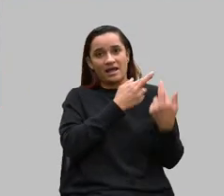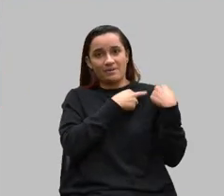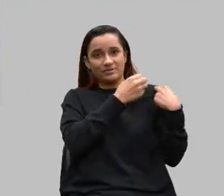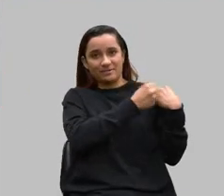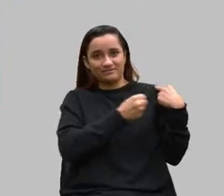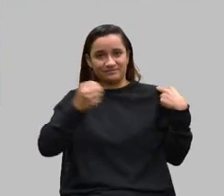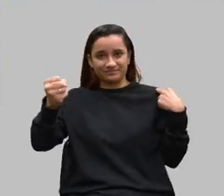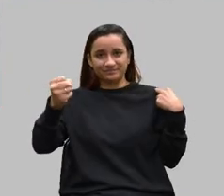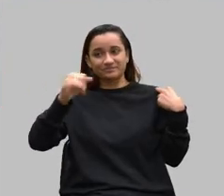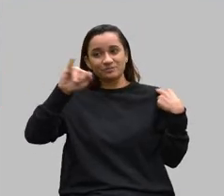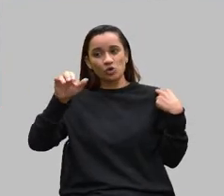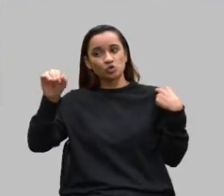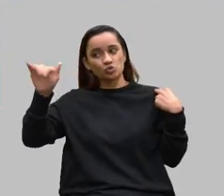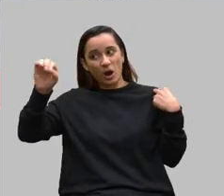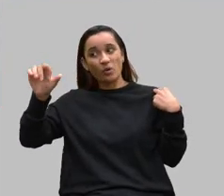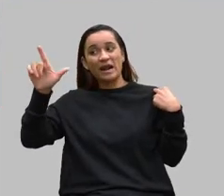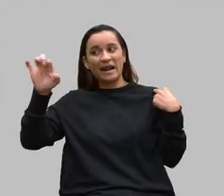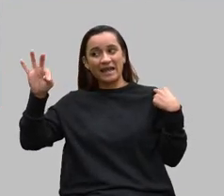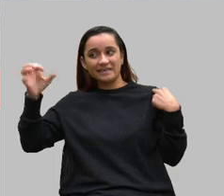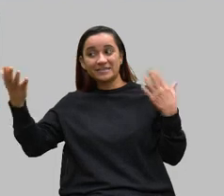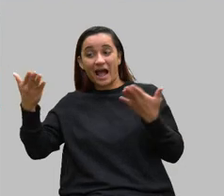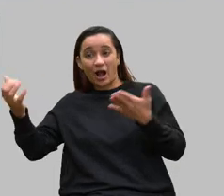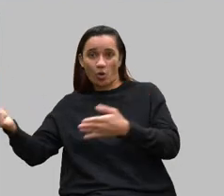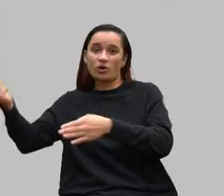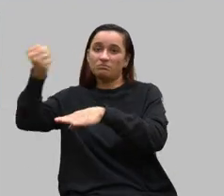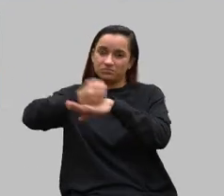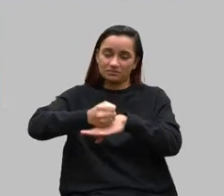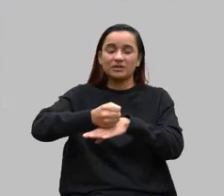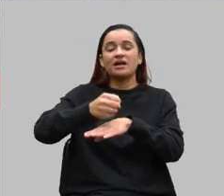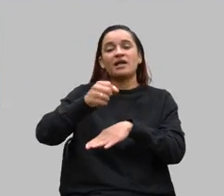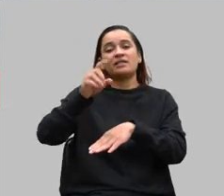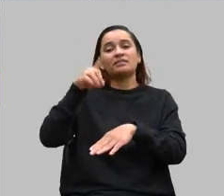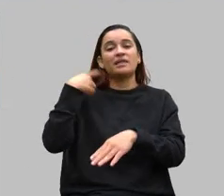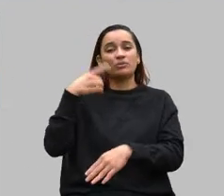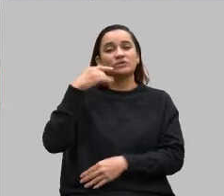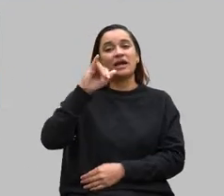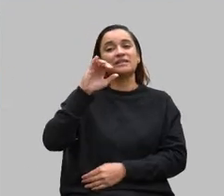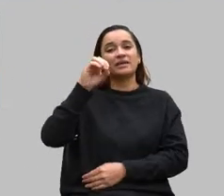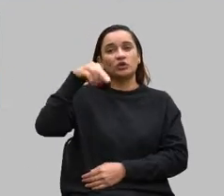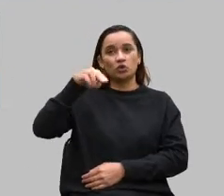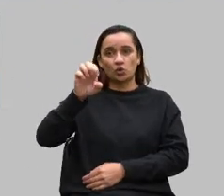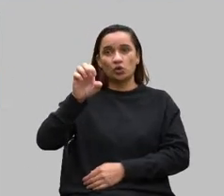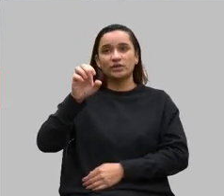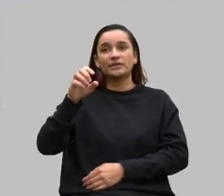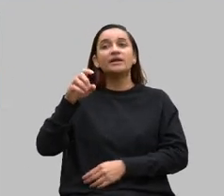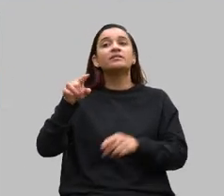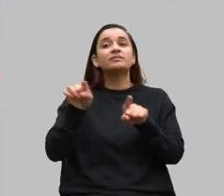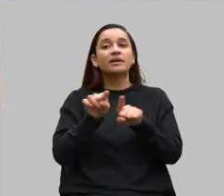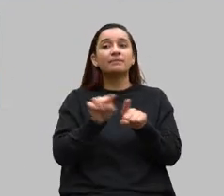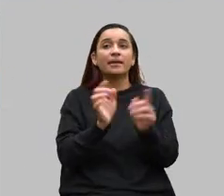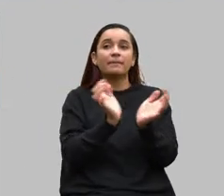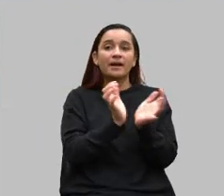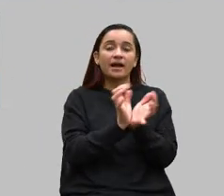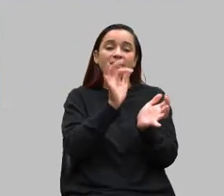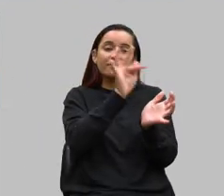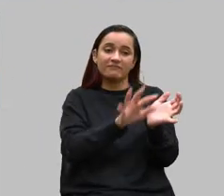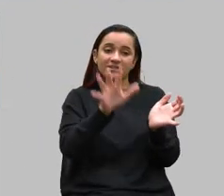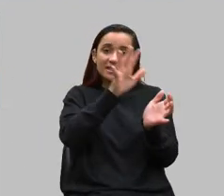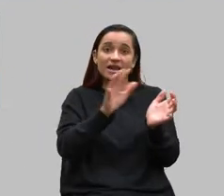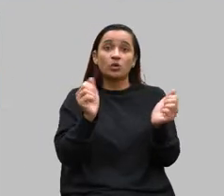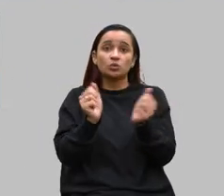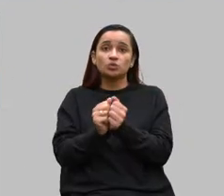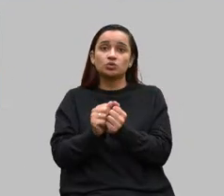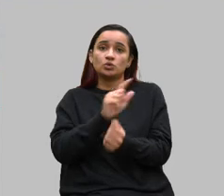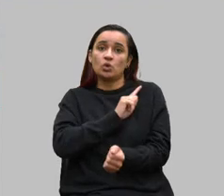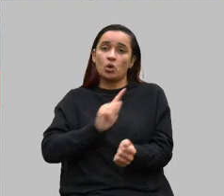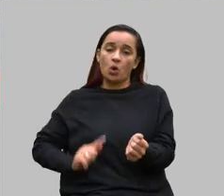Deputado João Leite a nossa deputada Ione Pinheiro né com a nossa bancada Federal né com o governo do estado e nós vamos cumprir e e